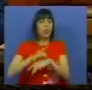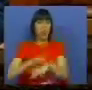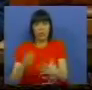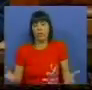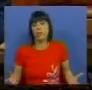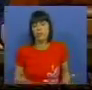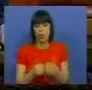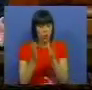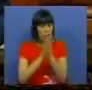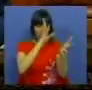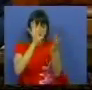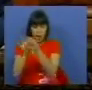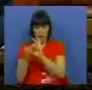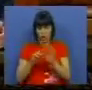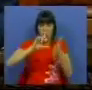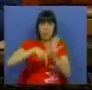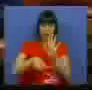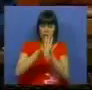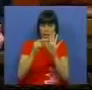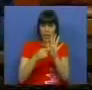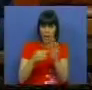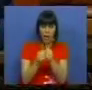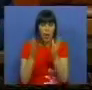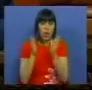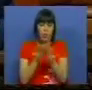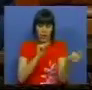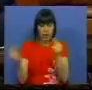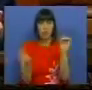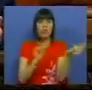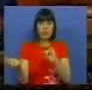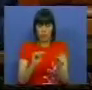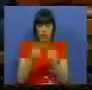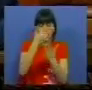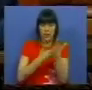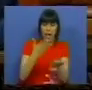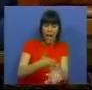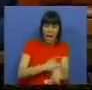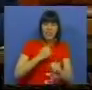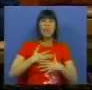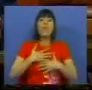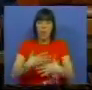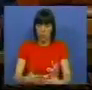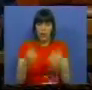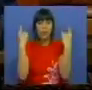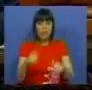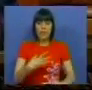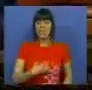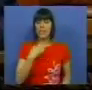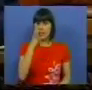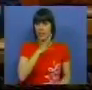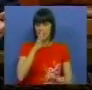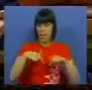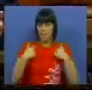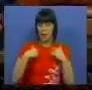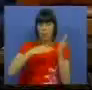quando toda a lógica do projeto de lei e toda a lógica desta discussão, das declarações antecipadas de vontade, só tem sentido se ela